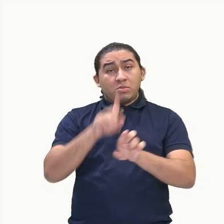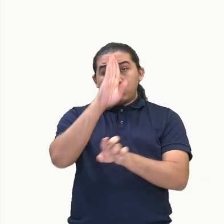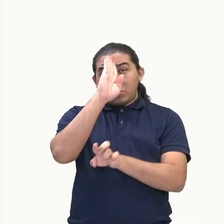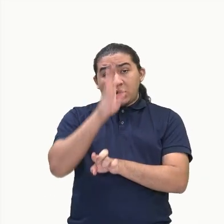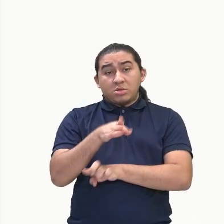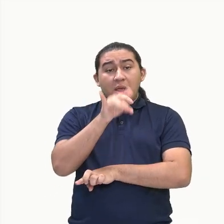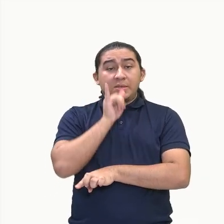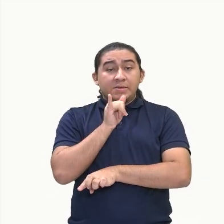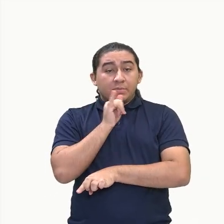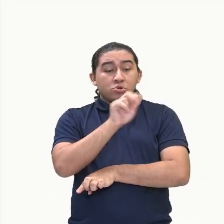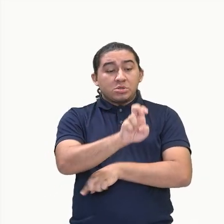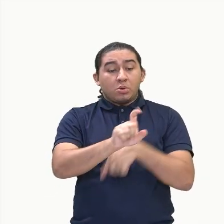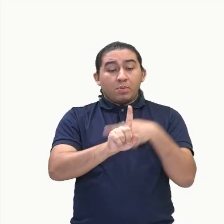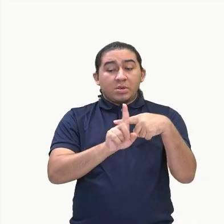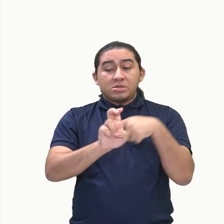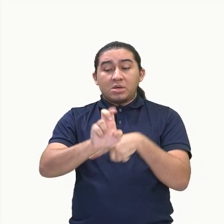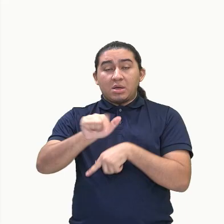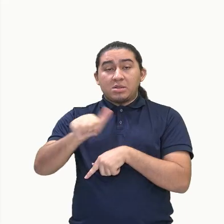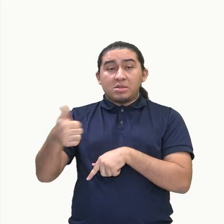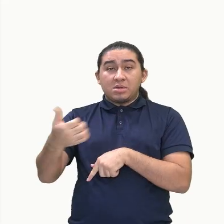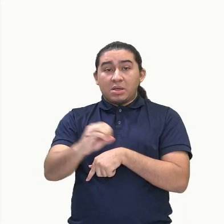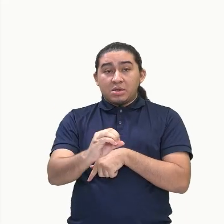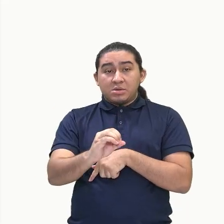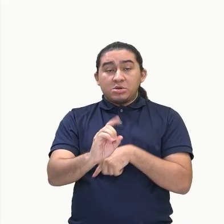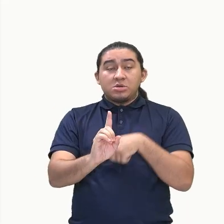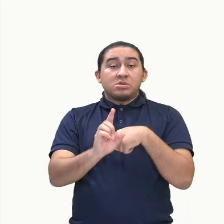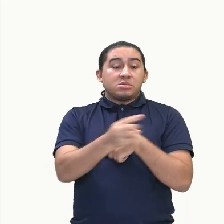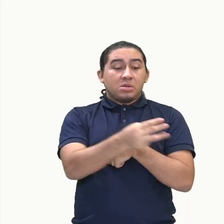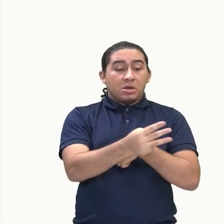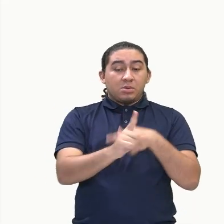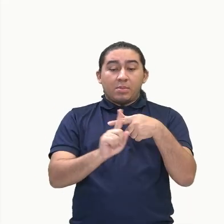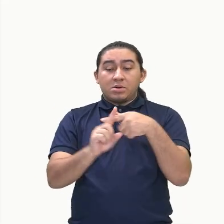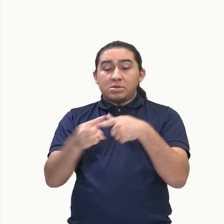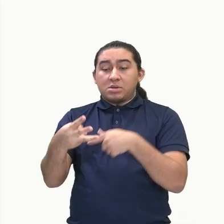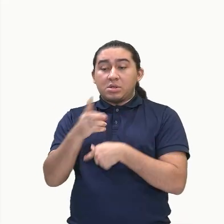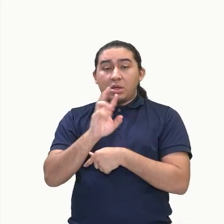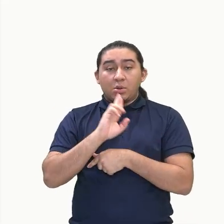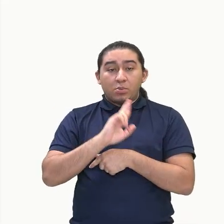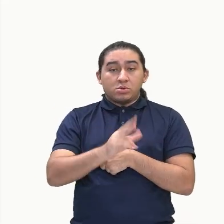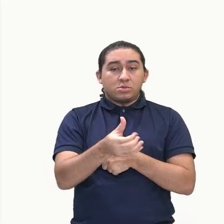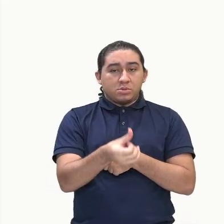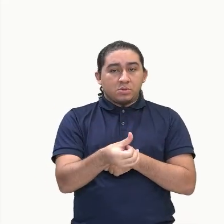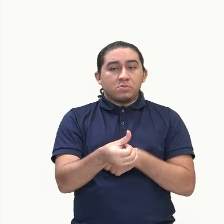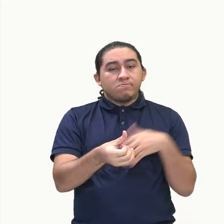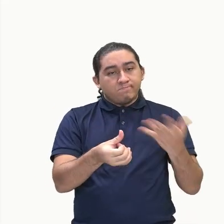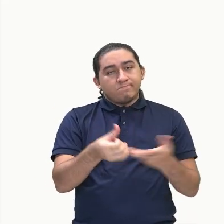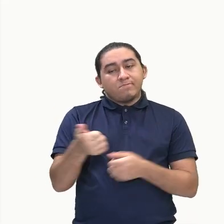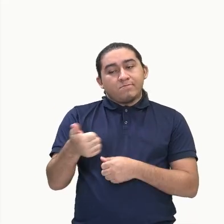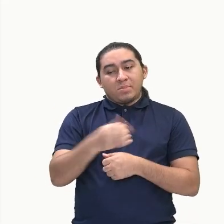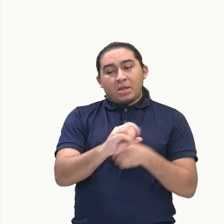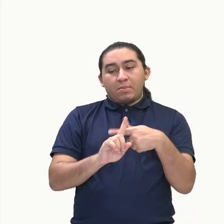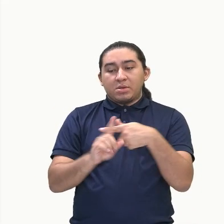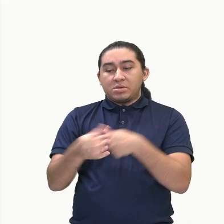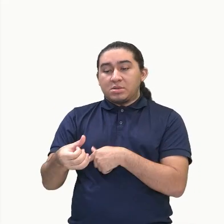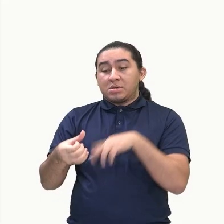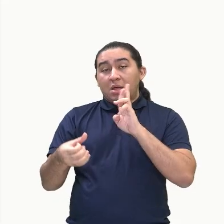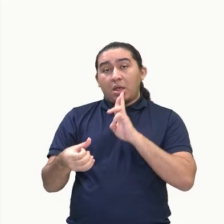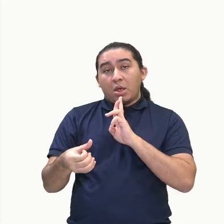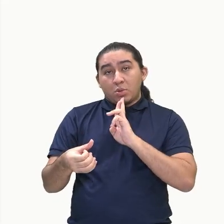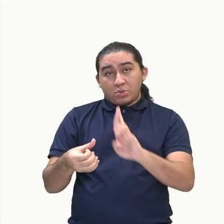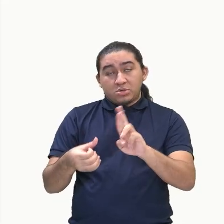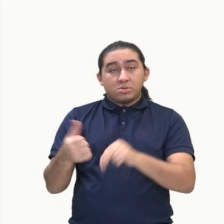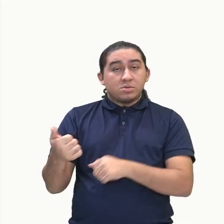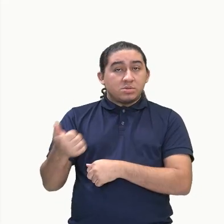10. 3 mais 3, 6. 10 mais 6,